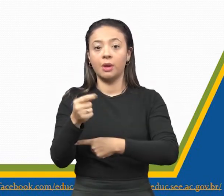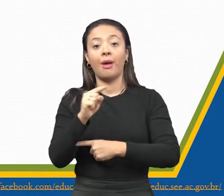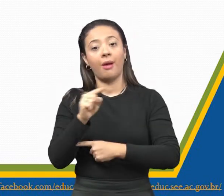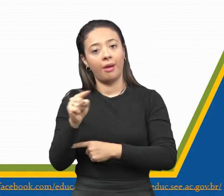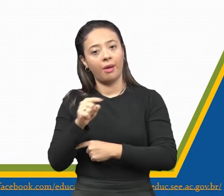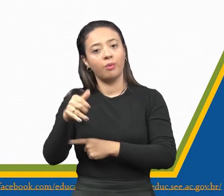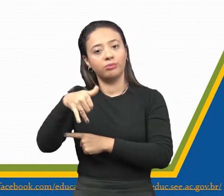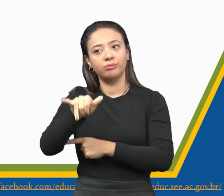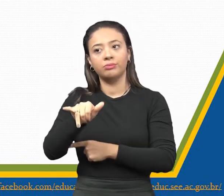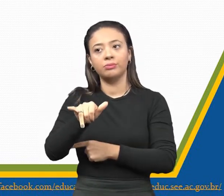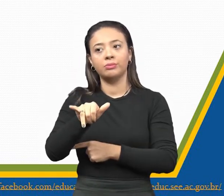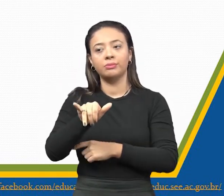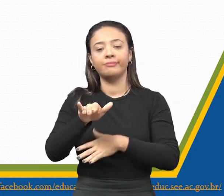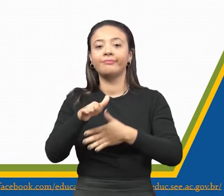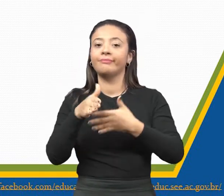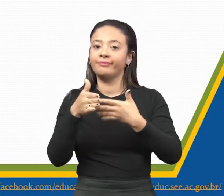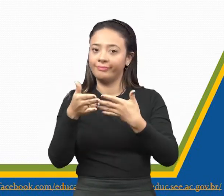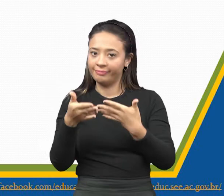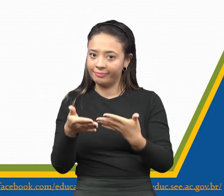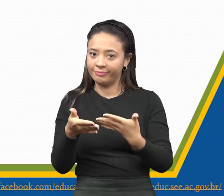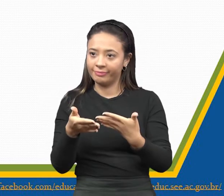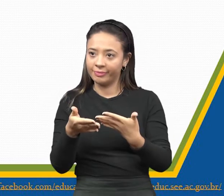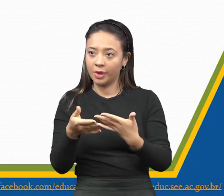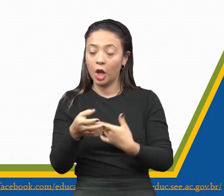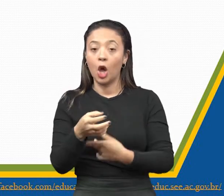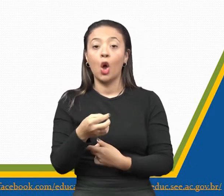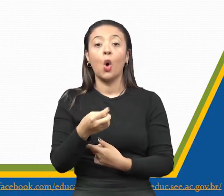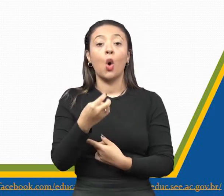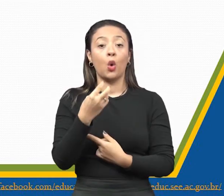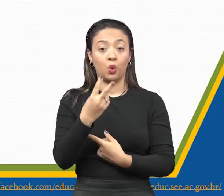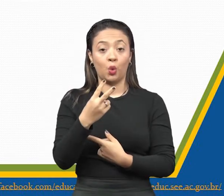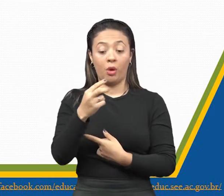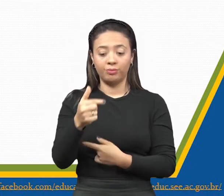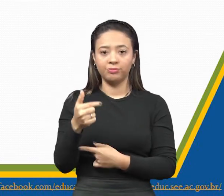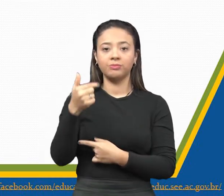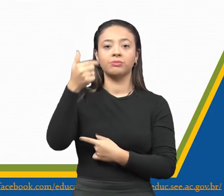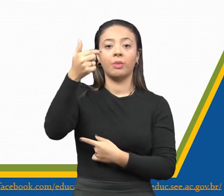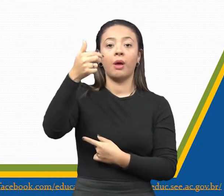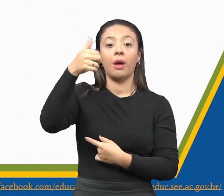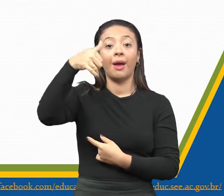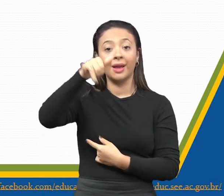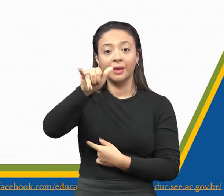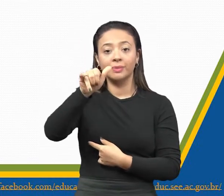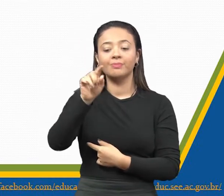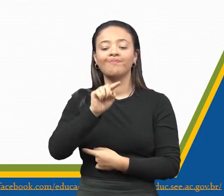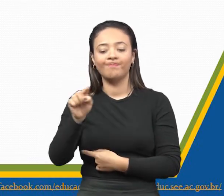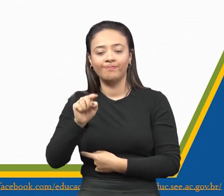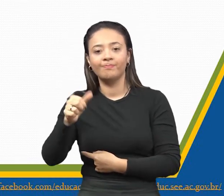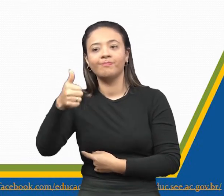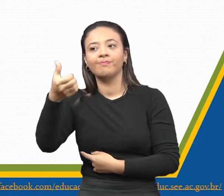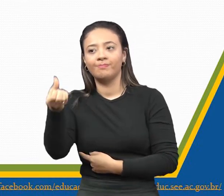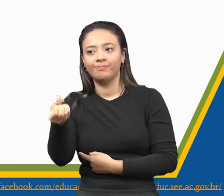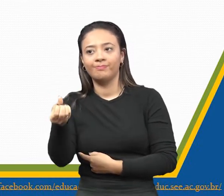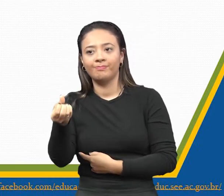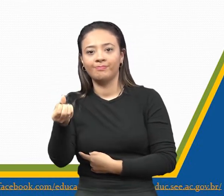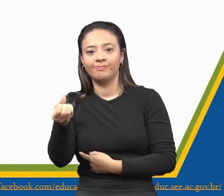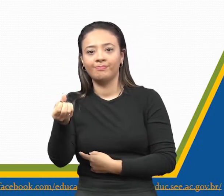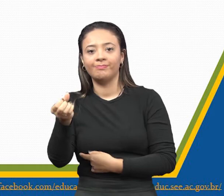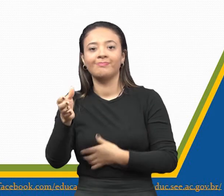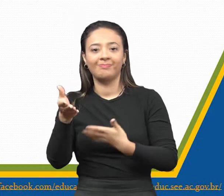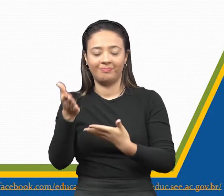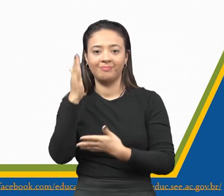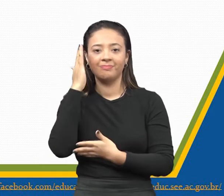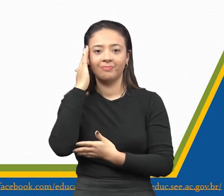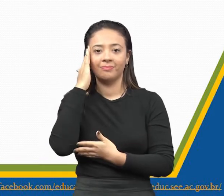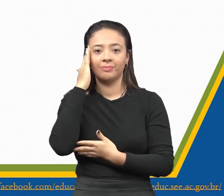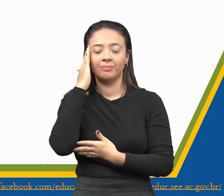y. Ou seja, 2 elevado a y é igual a 16. Eu estou aí afirmando